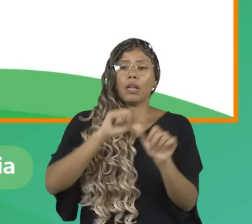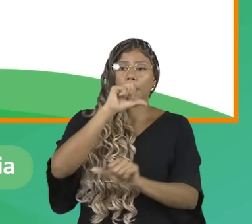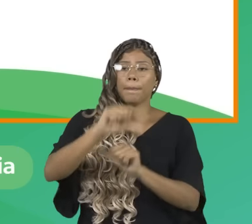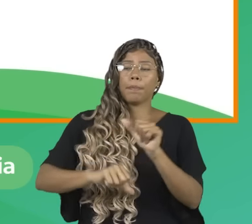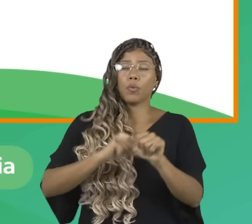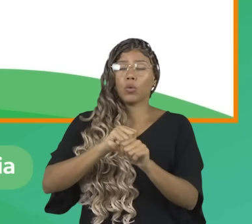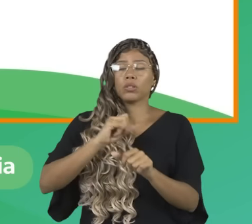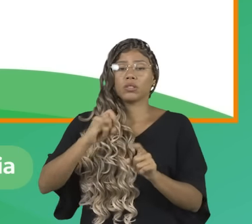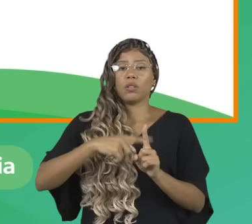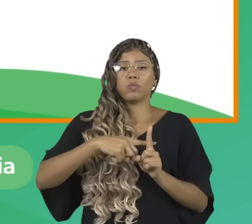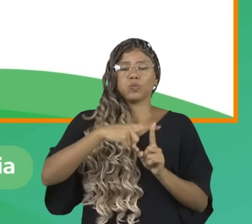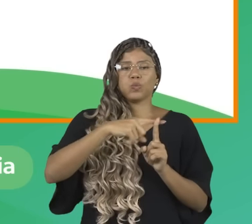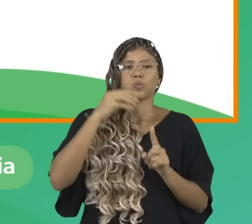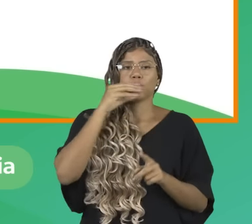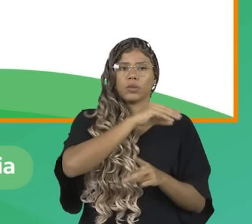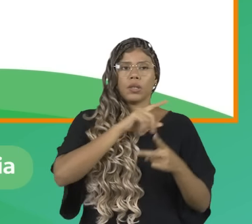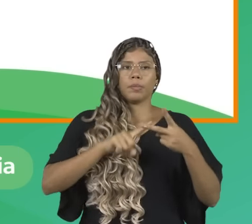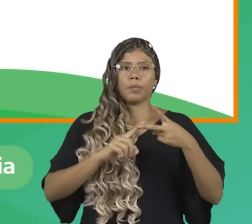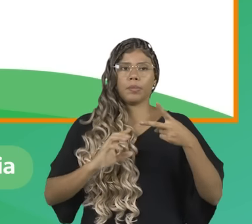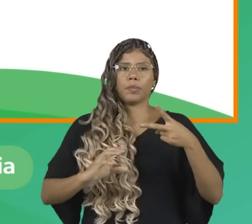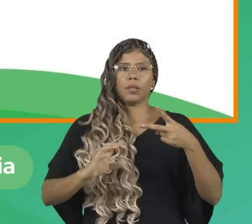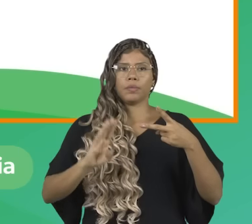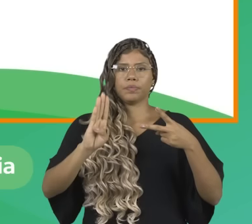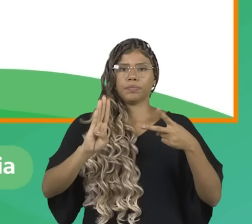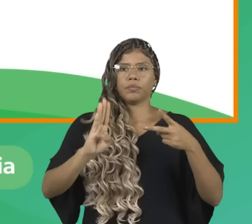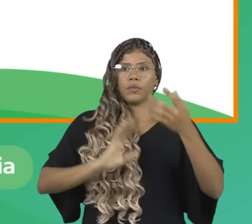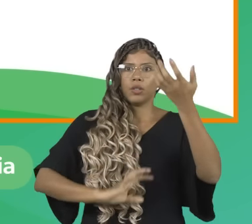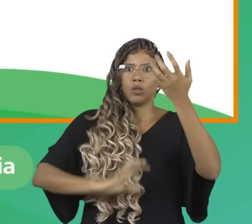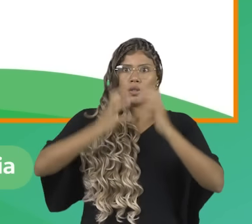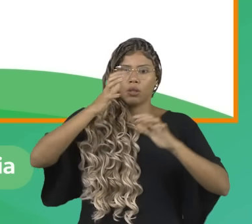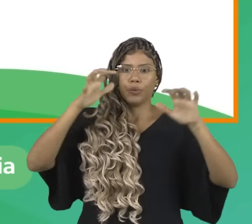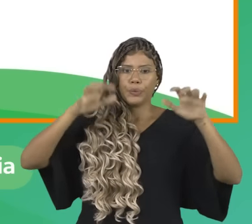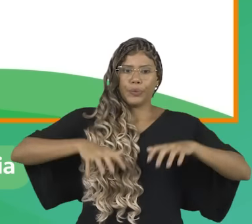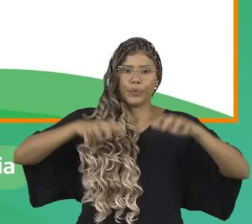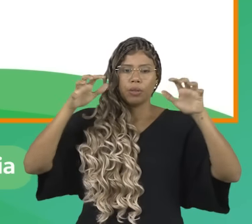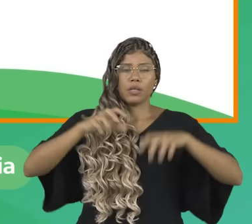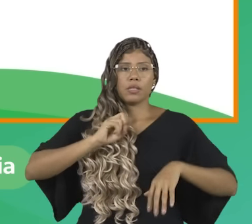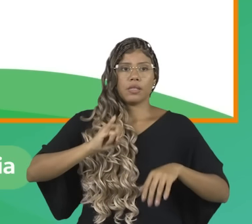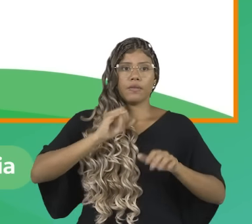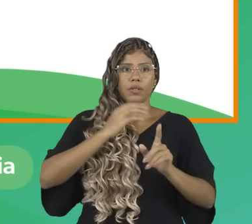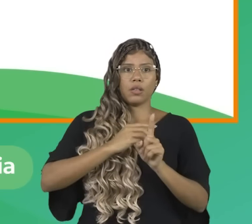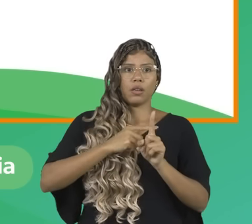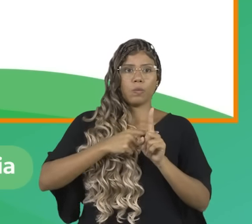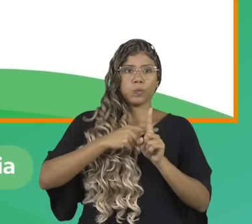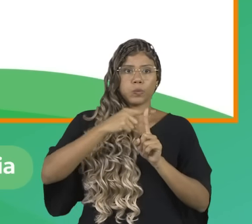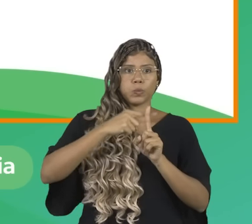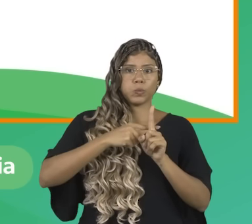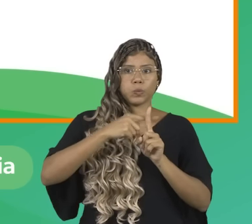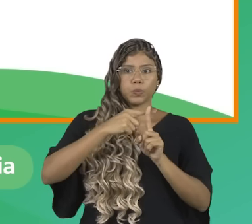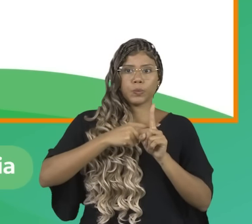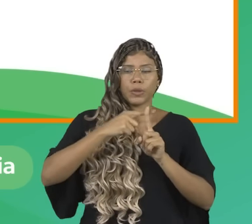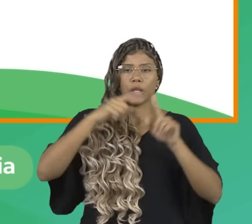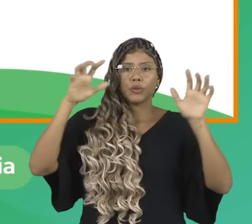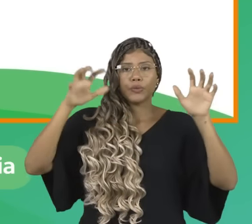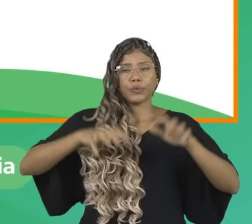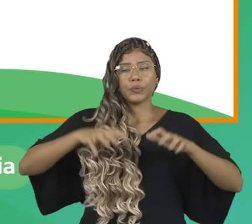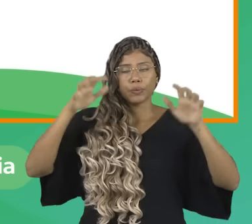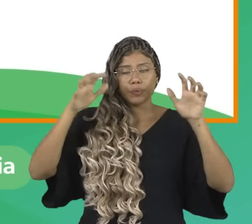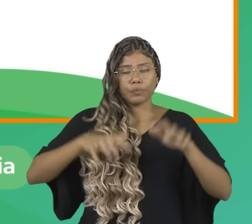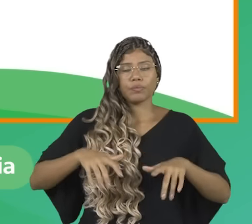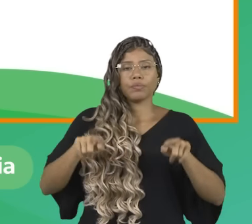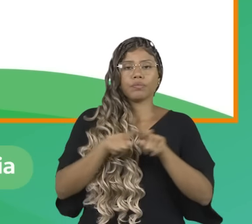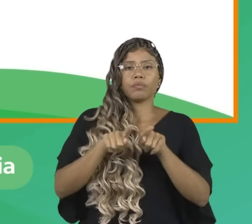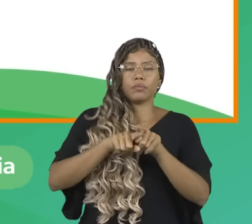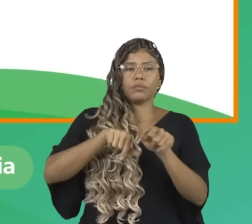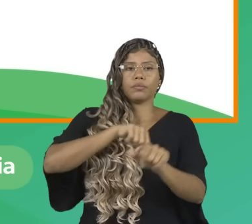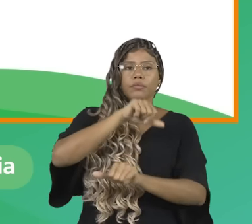com toda certeza. Se você muda a temperatura, você muda a evaporação e você muda também a condensação, mudando o regime de chuvas. Secas